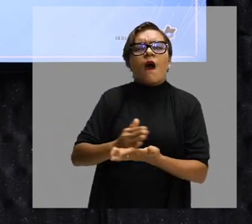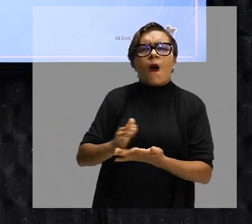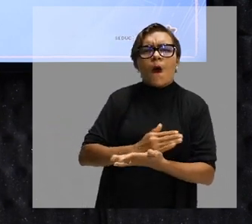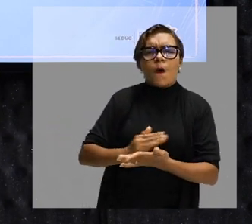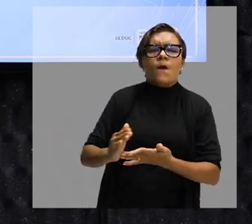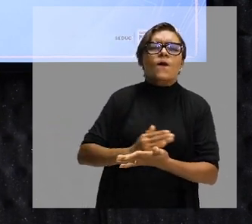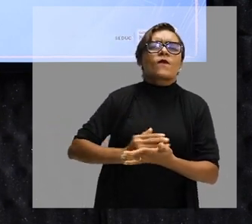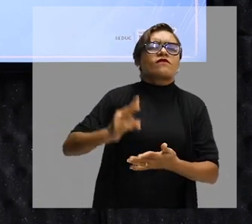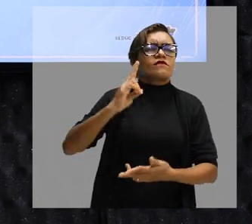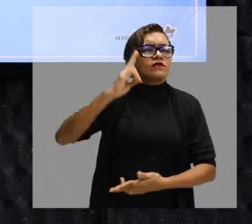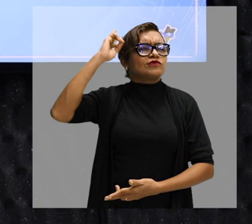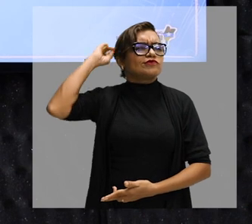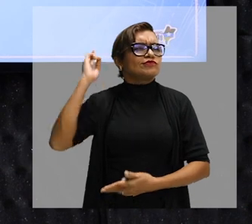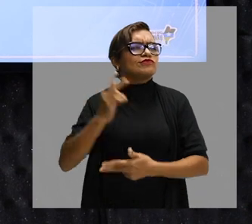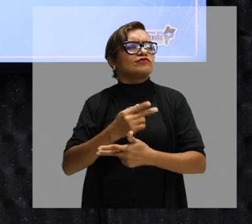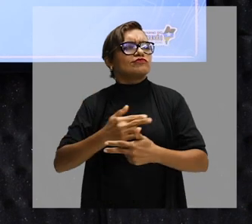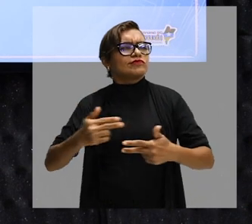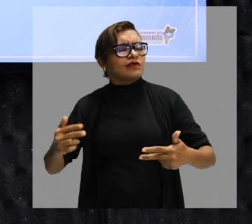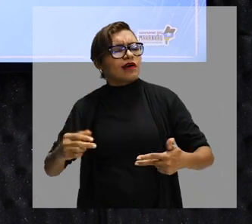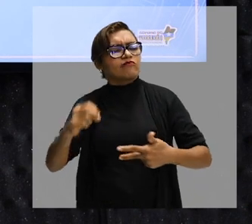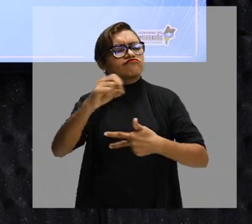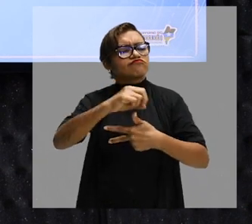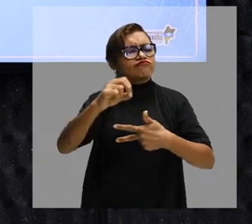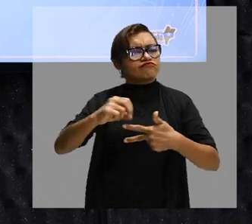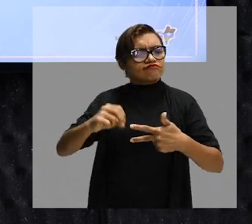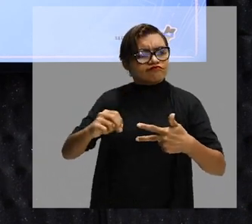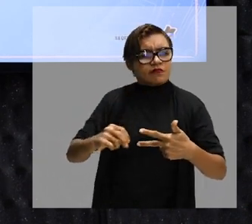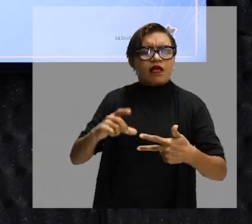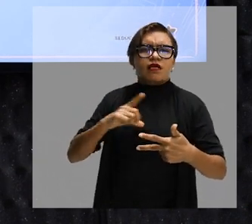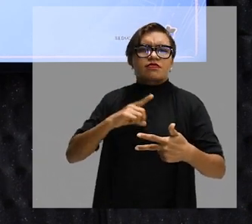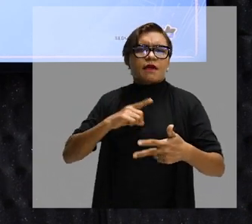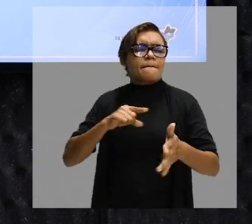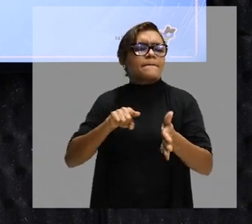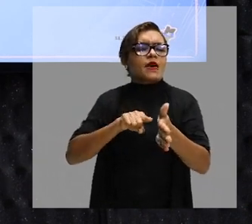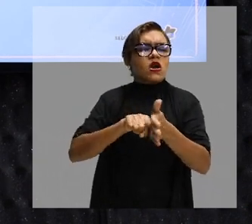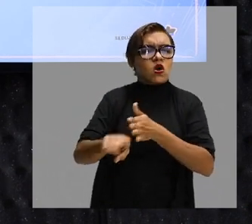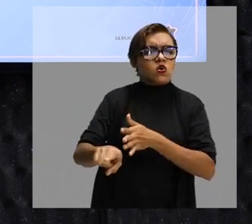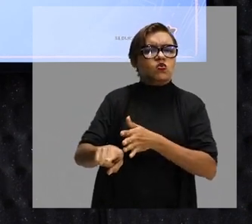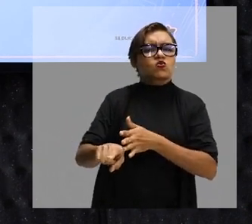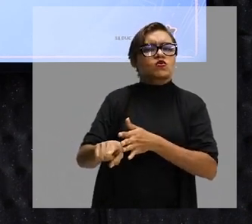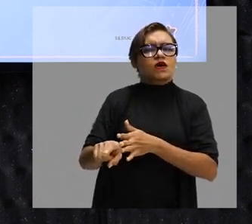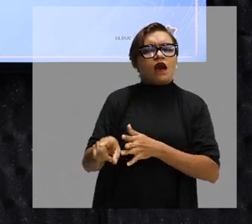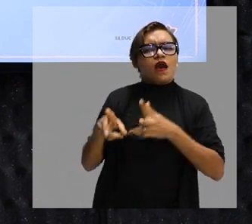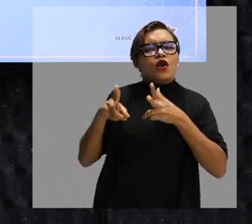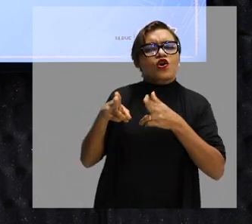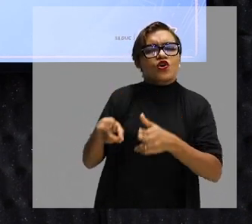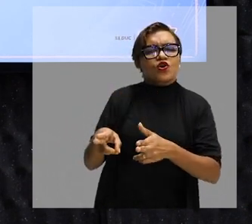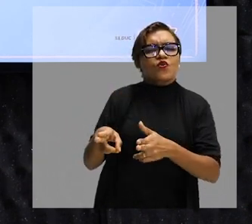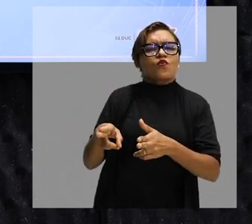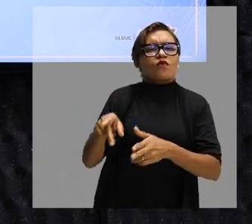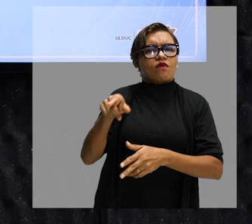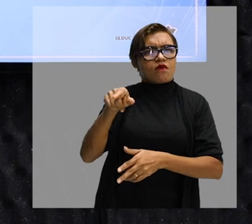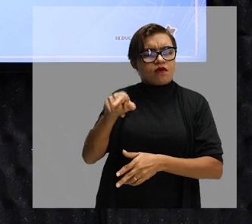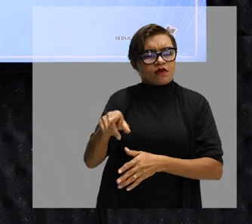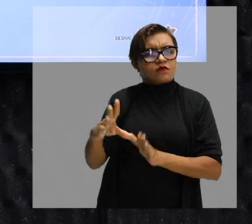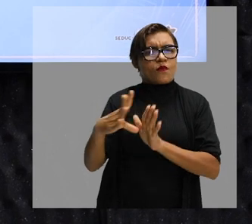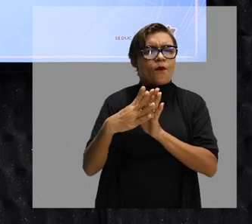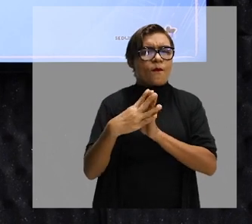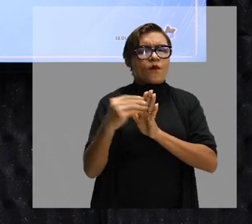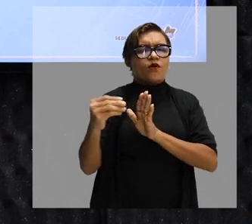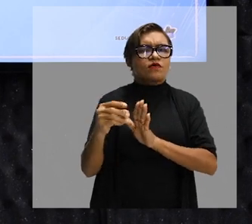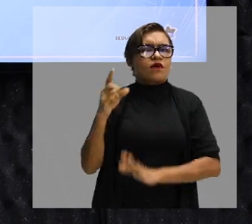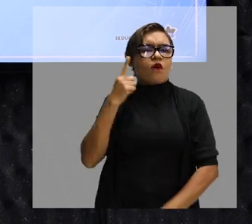desenvolvendo, tá? Alguns vestibulares já colocam algumas questões trazendo este elemento aí, este modelo,